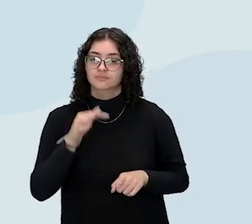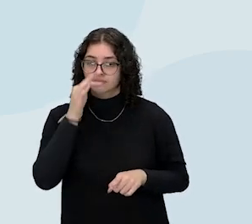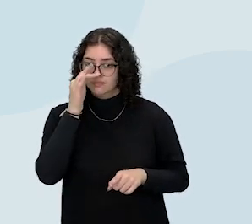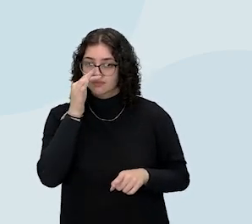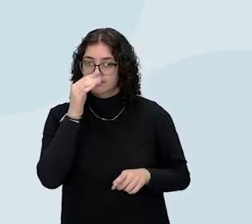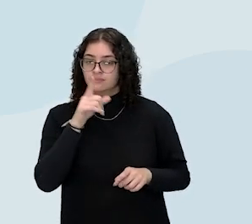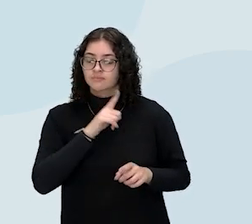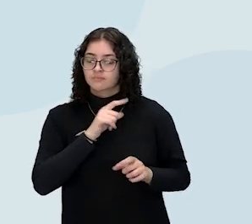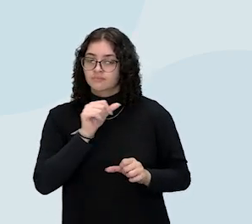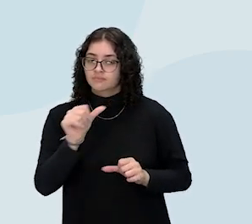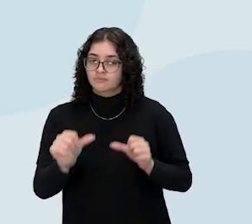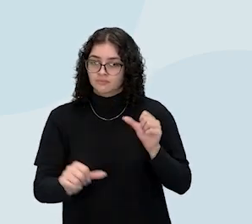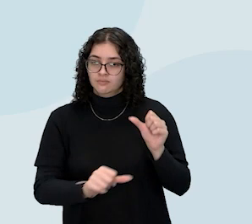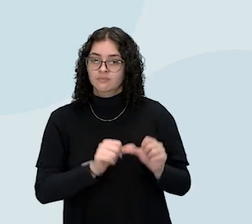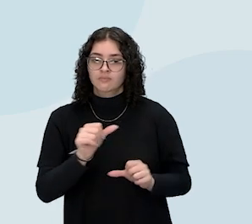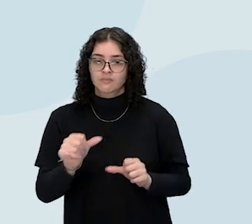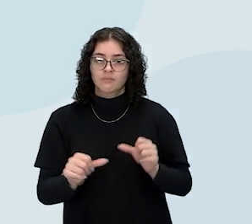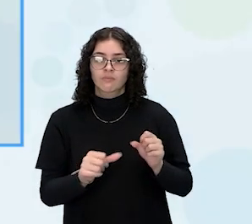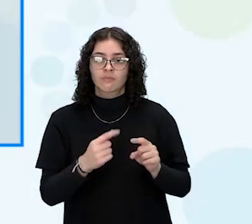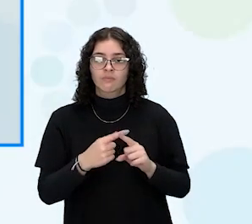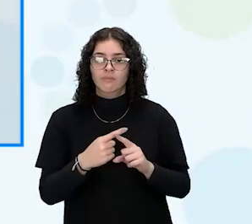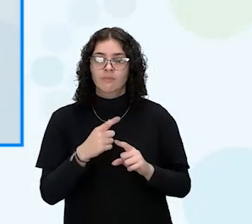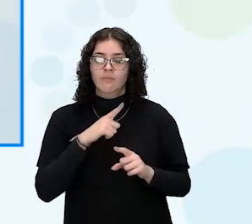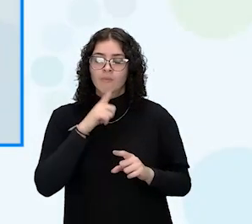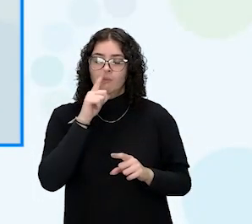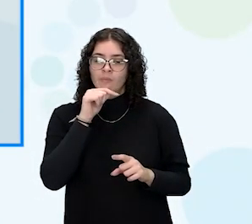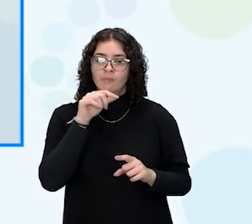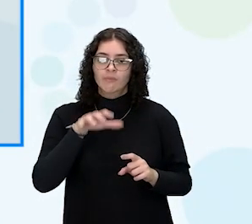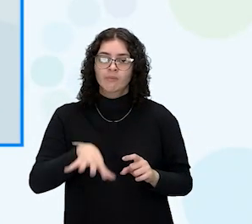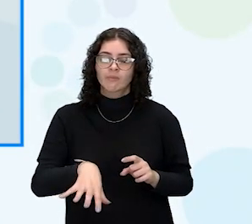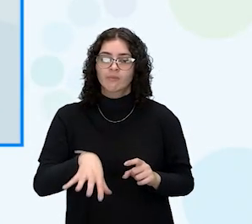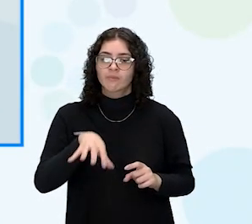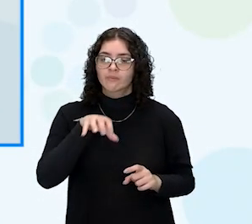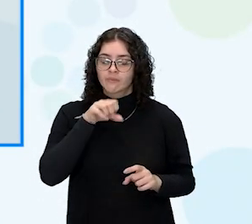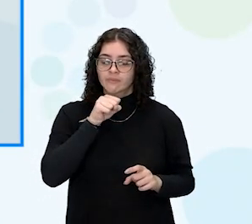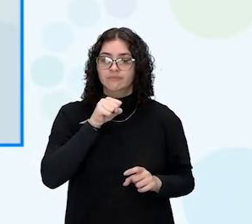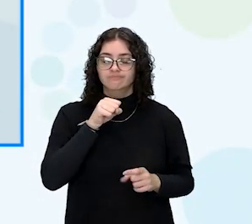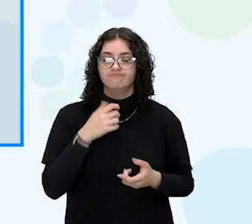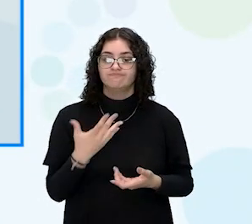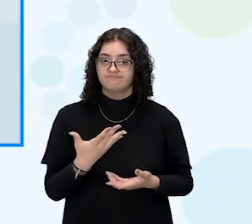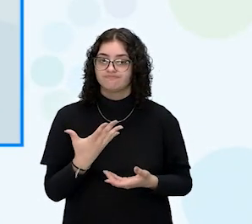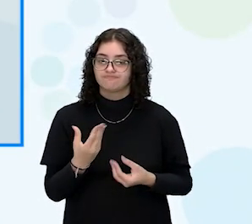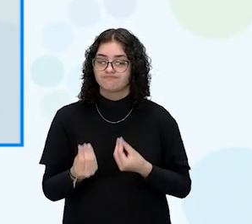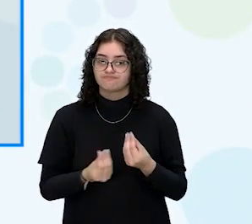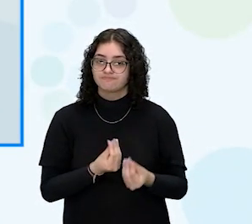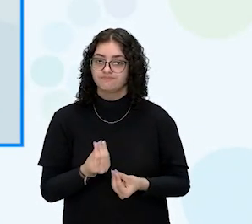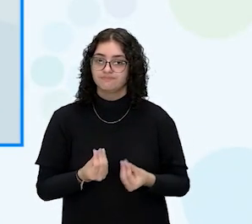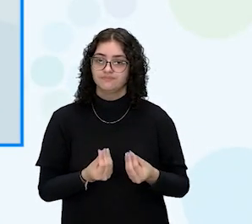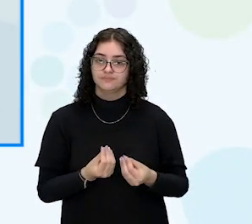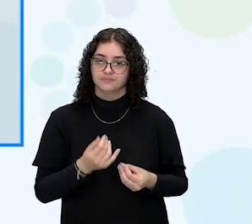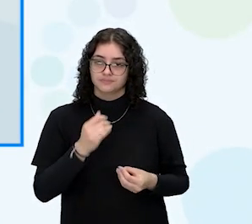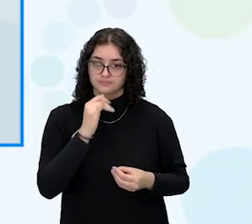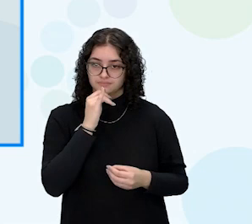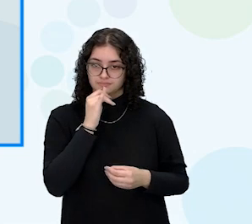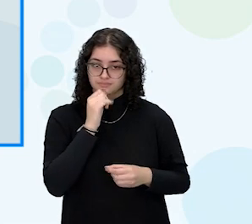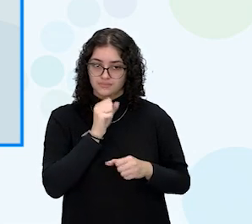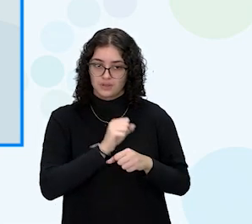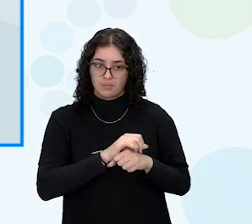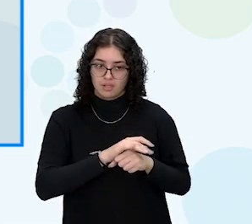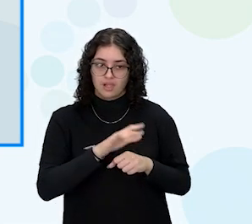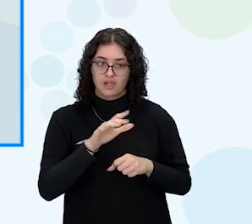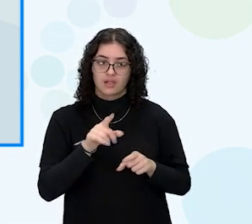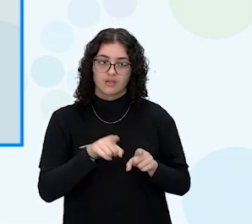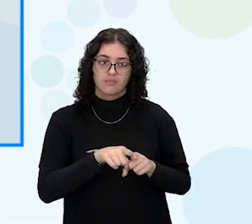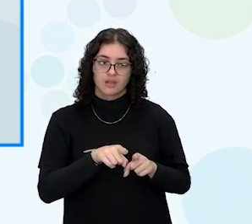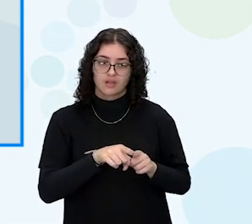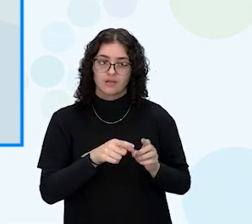essas trocas, tá? Porque ela absorve água. Bom, já que o alumínio também é um